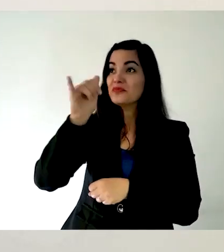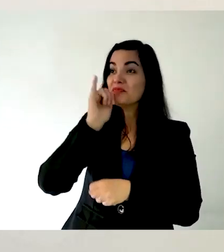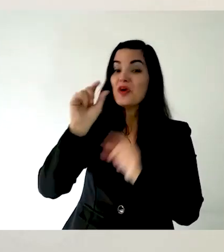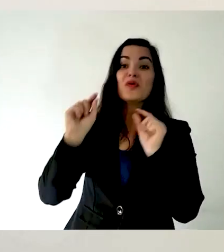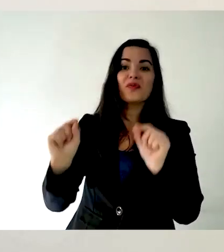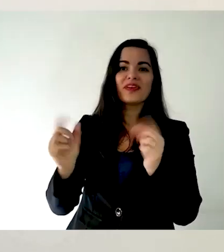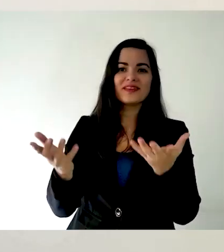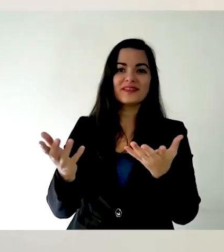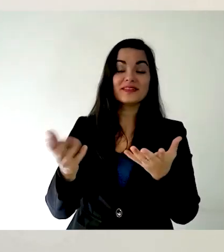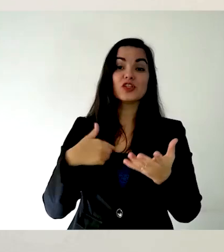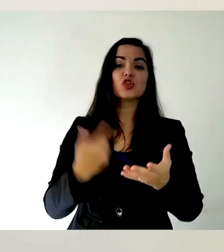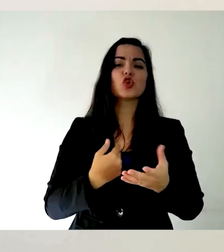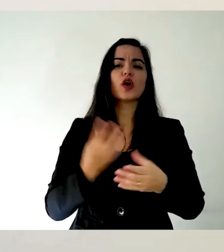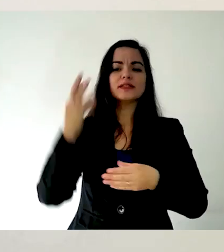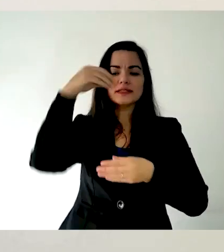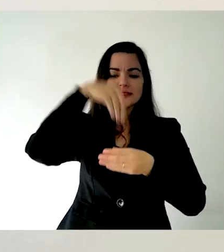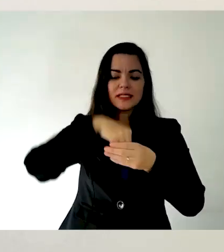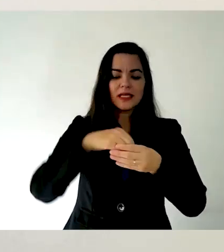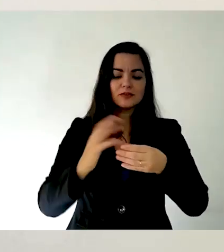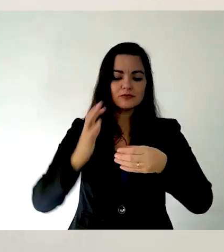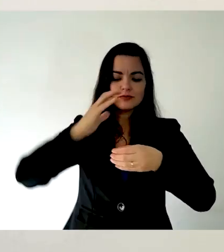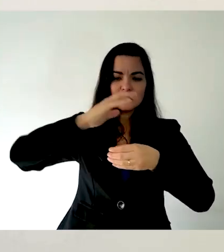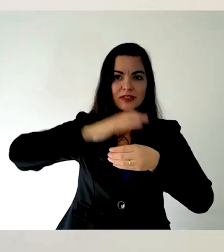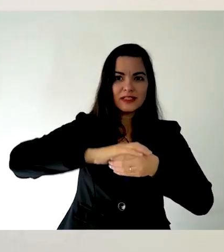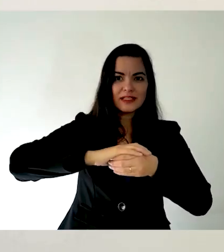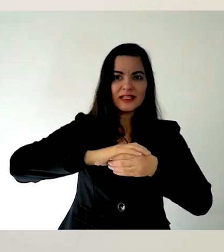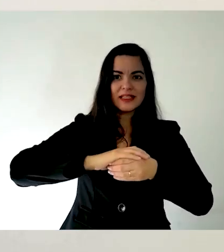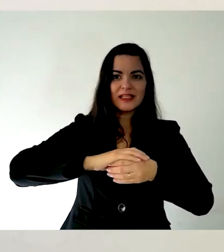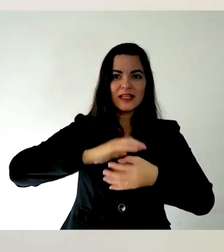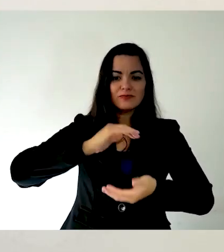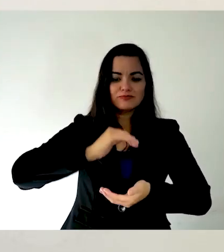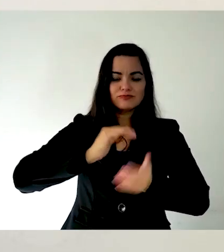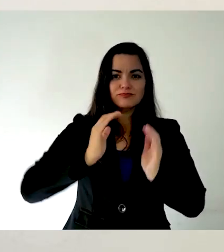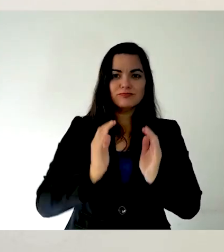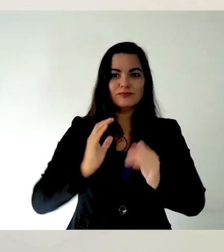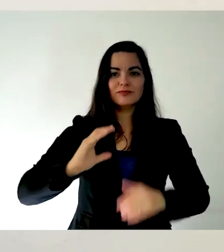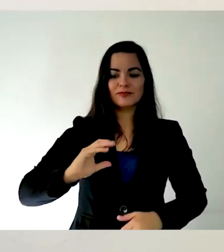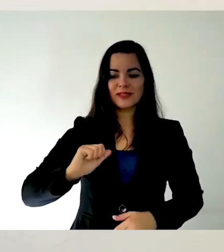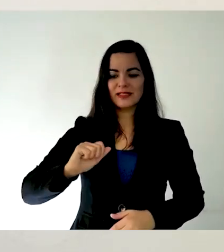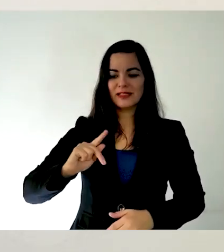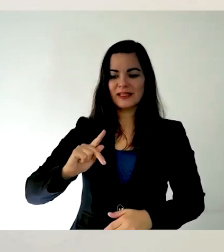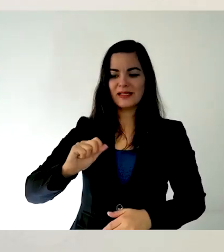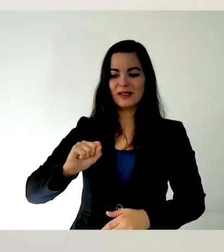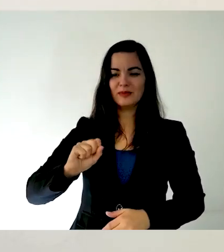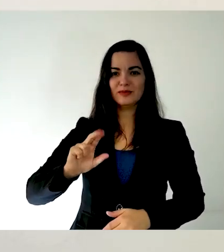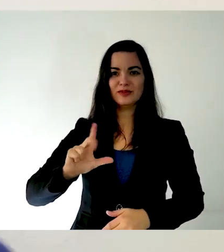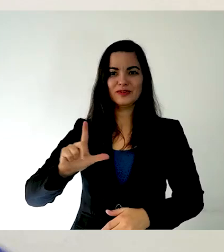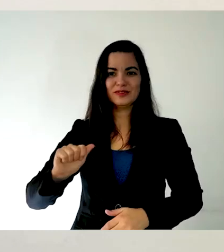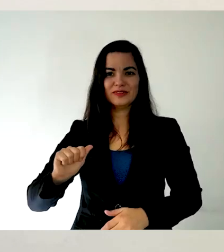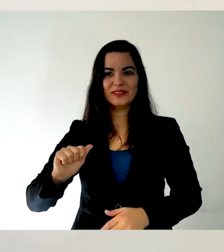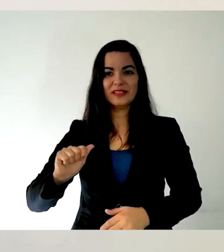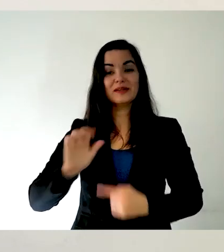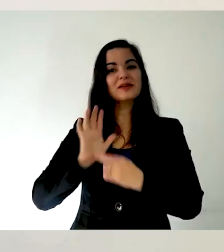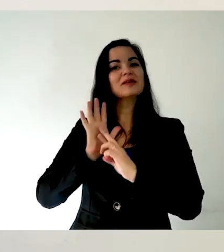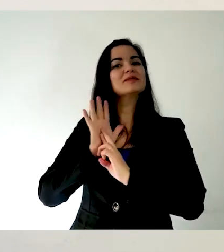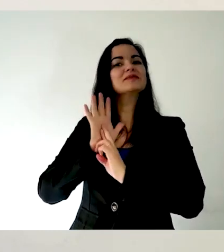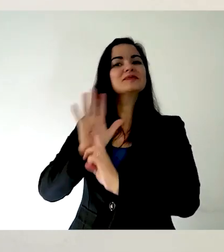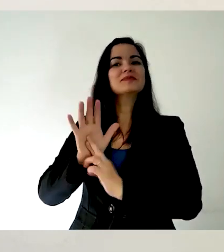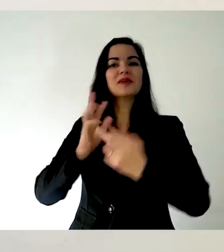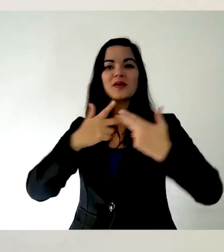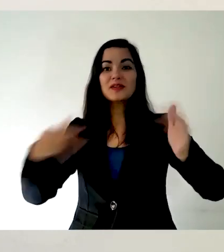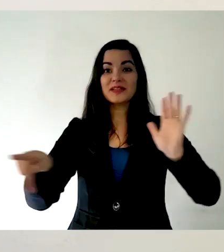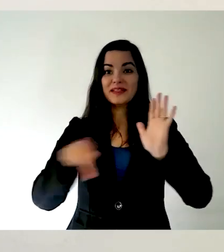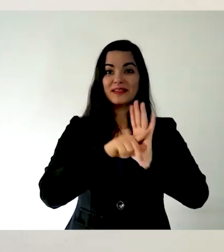colocaríamos nessa cápsula do tempo para representar algo da nossa cultura